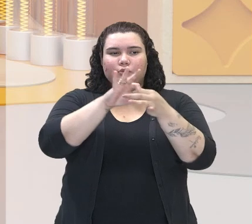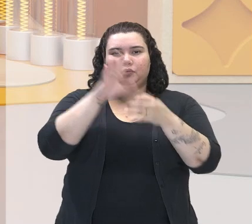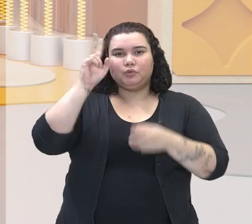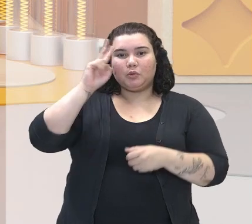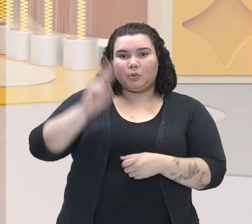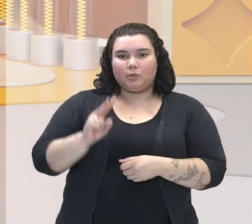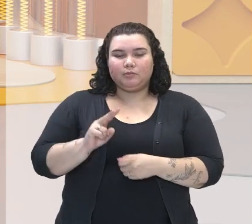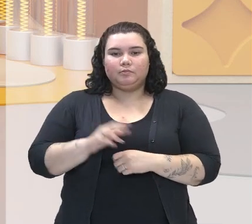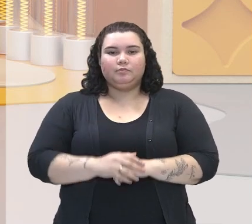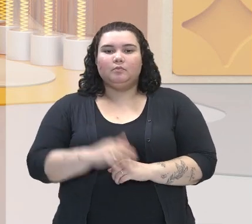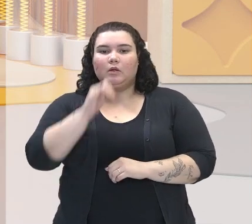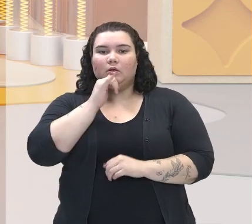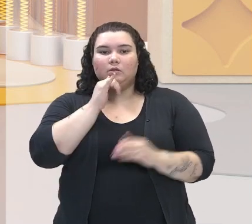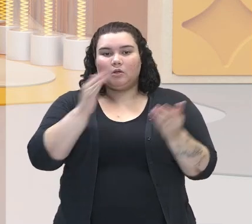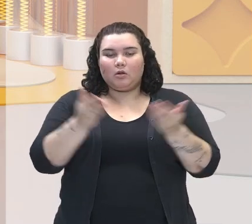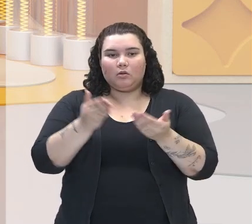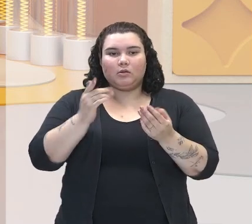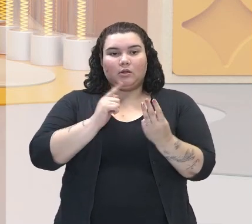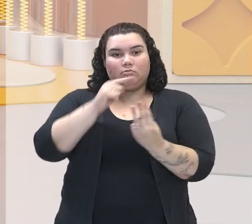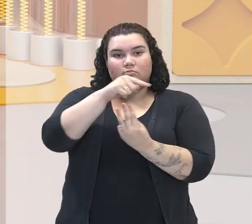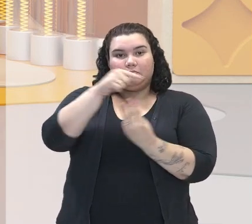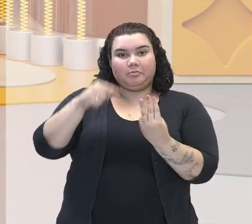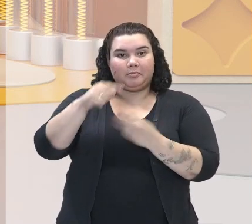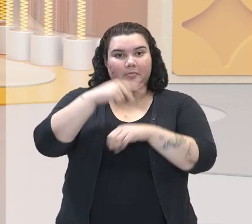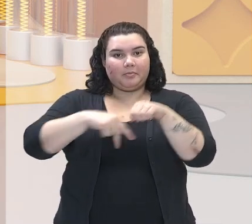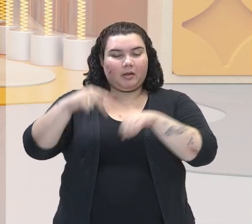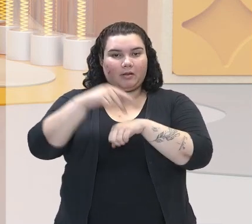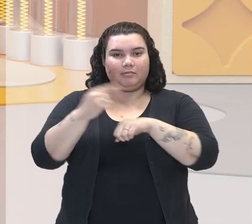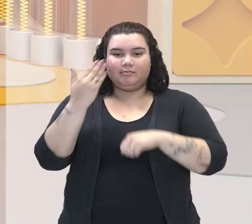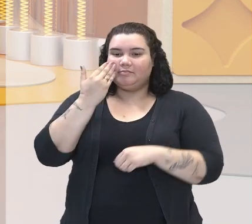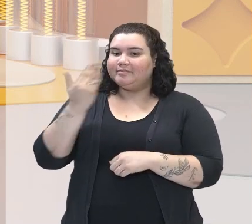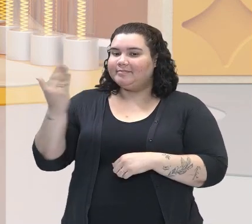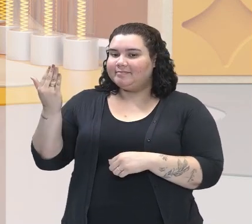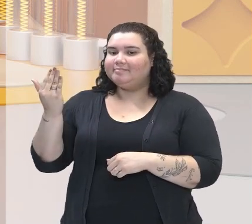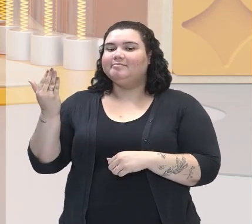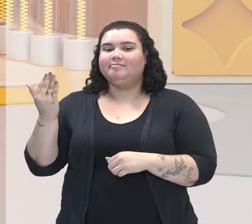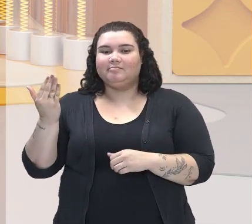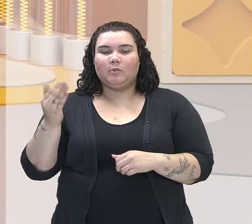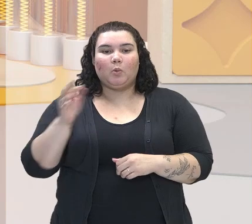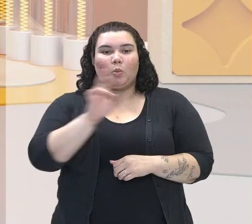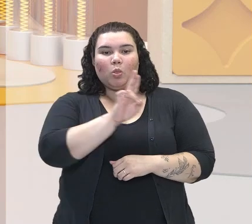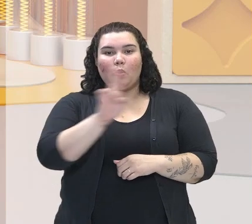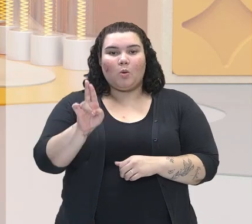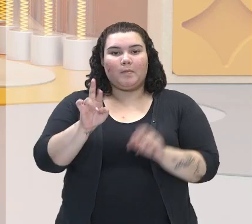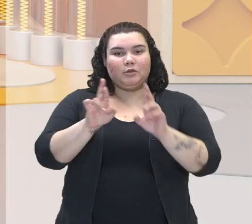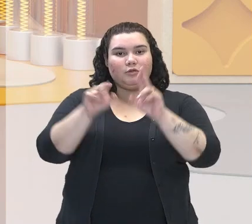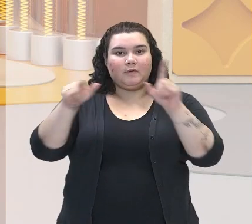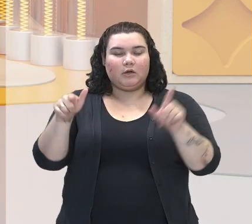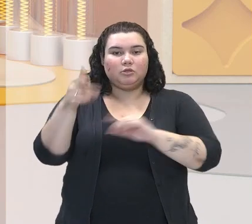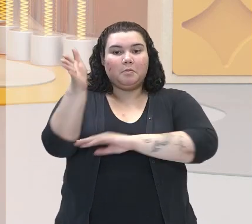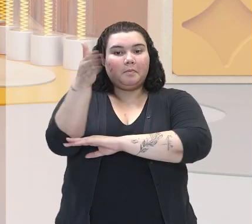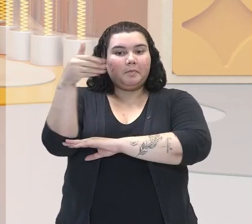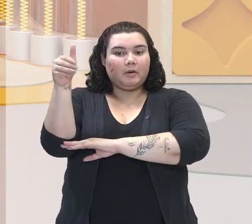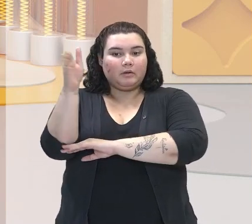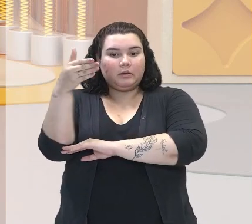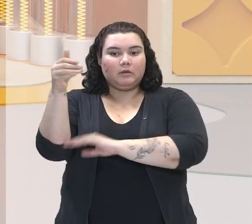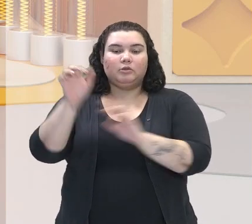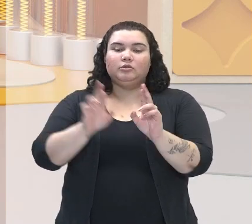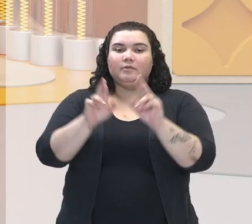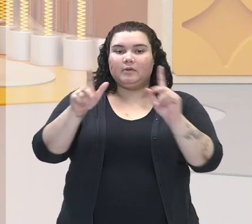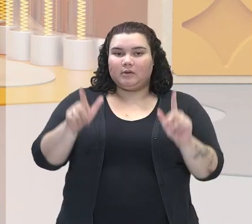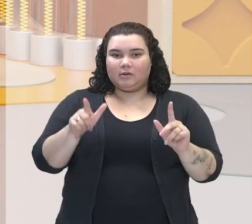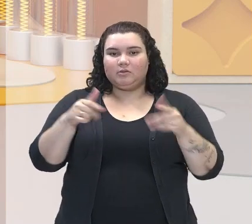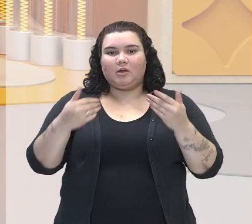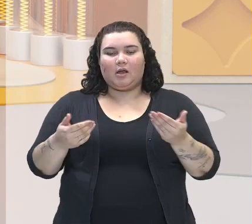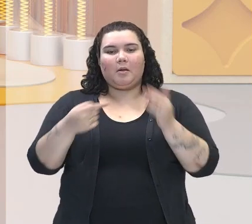ver agora, nesse momento da aula, 3 países diferentes que têm, por exemplo, nomes diferentes e bandeiras diferentes, não é mesmo? Tudo isso é